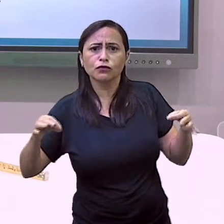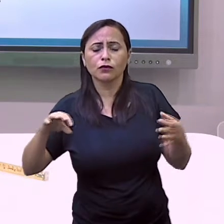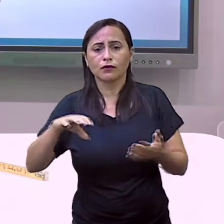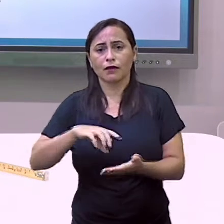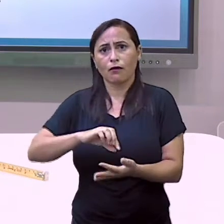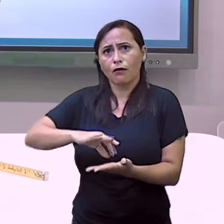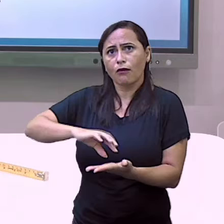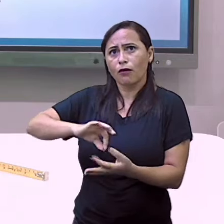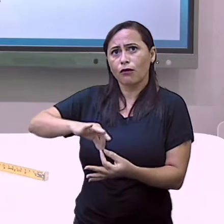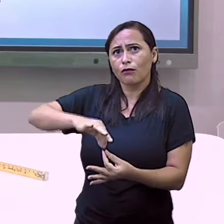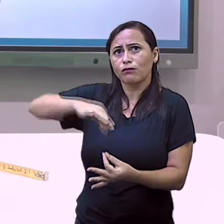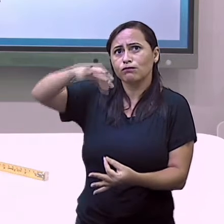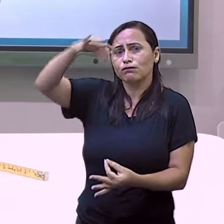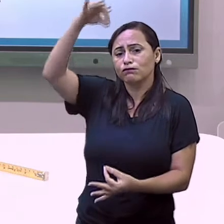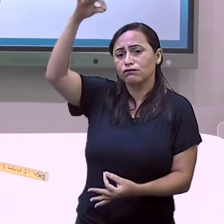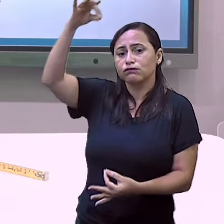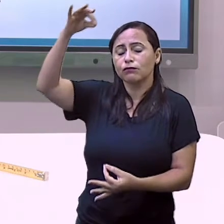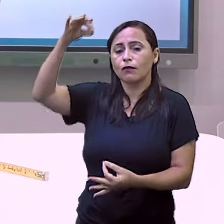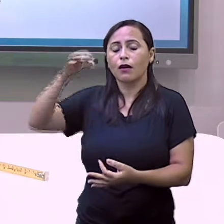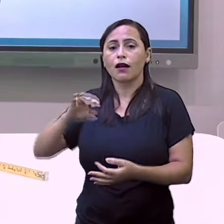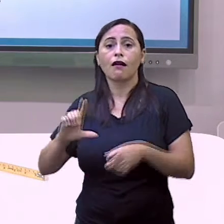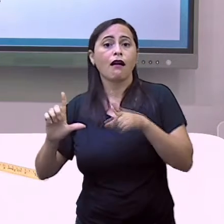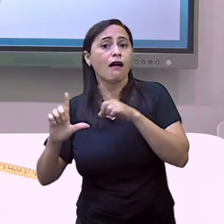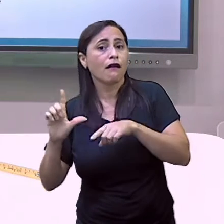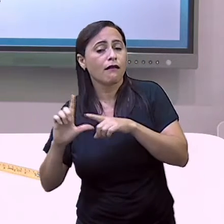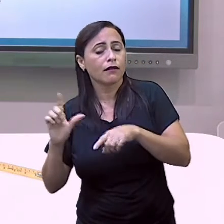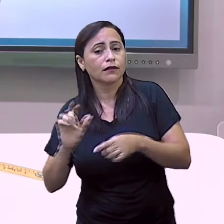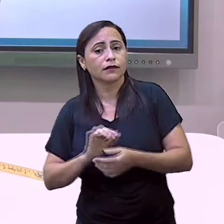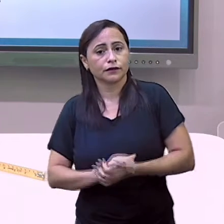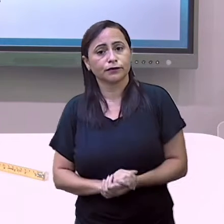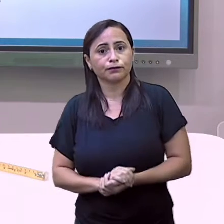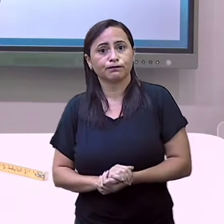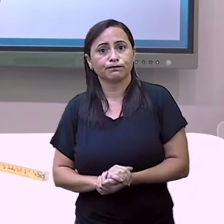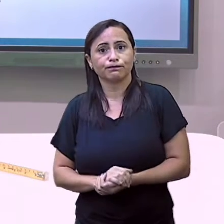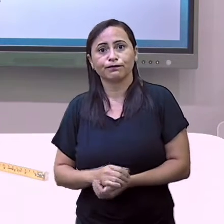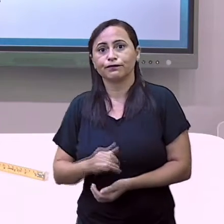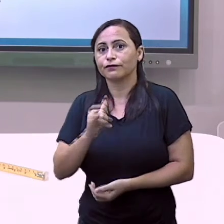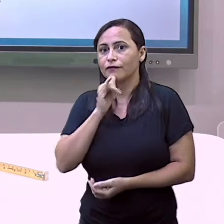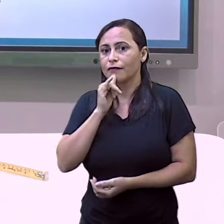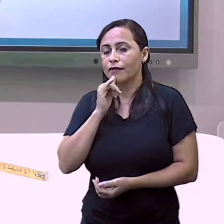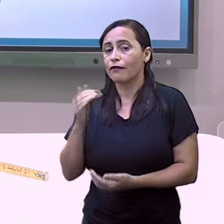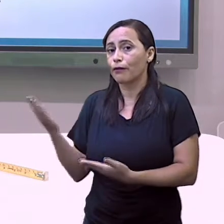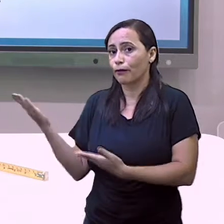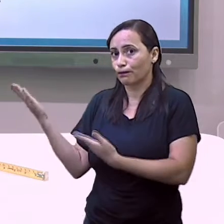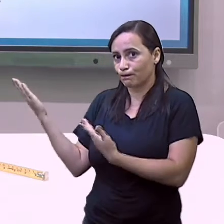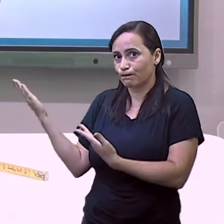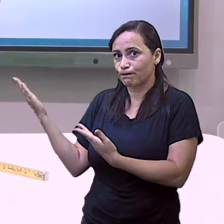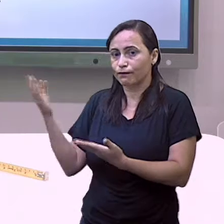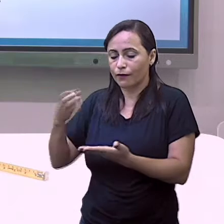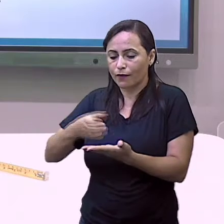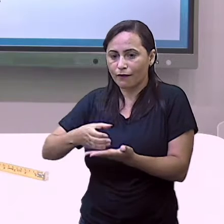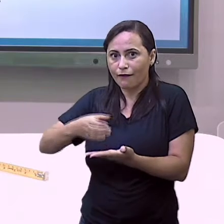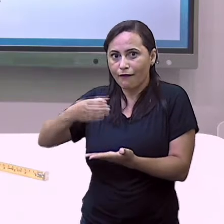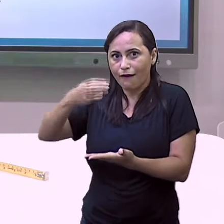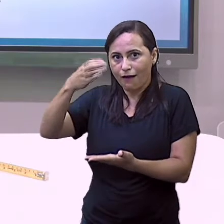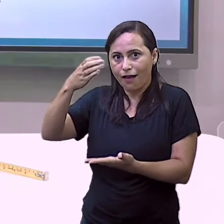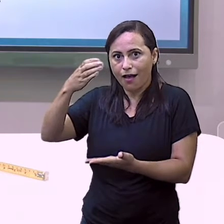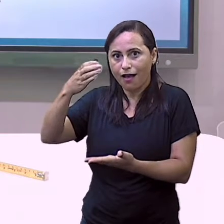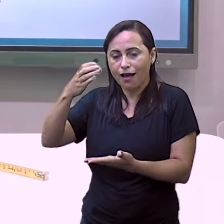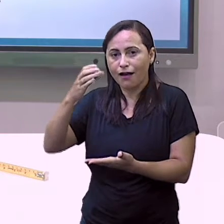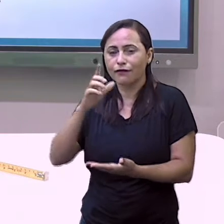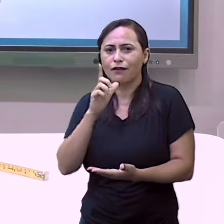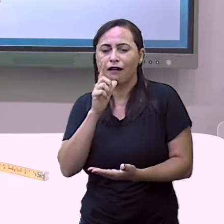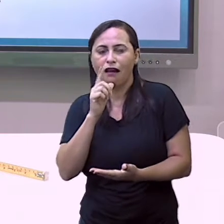por exemplo, como esse daqui, quanto tem em cada garrafa. Quando estamos falando em líquido, em